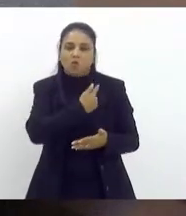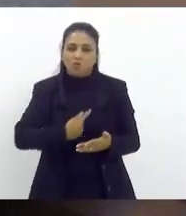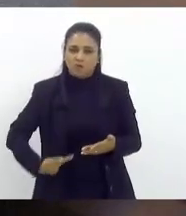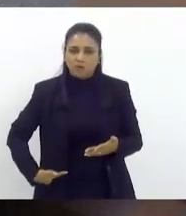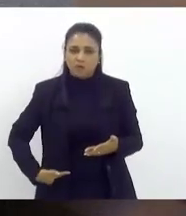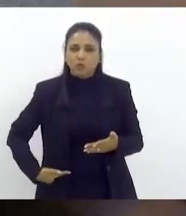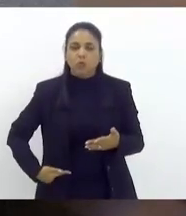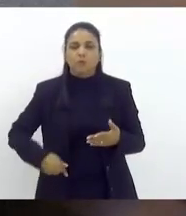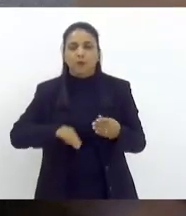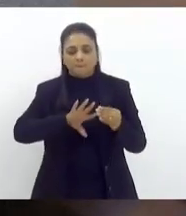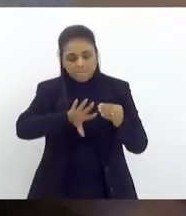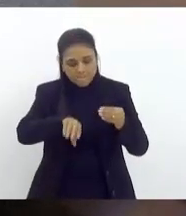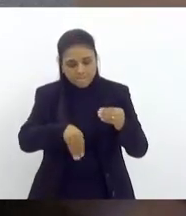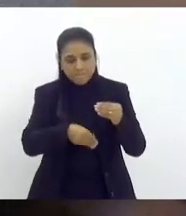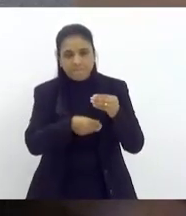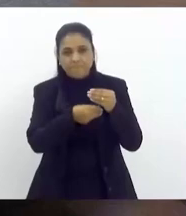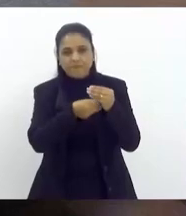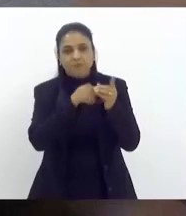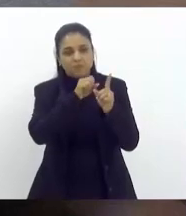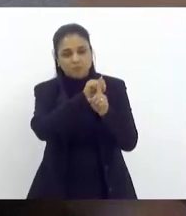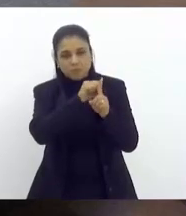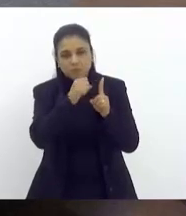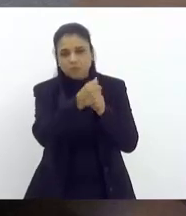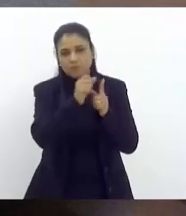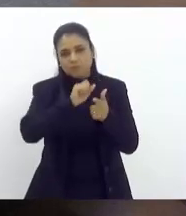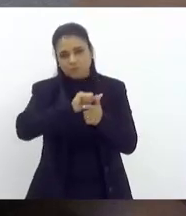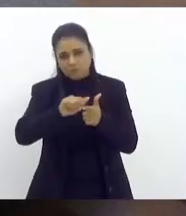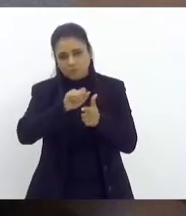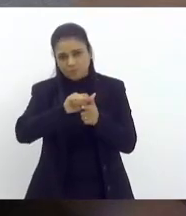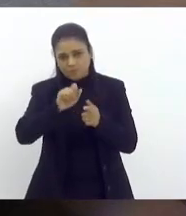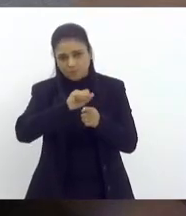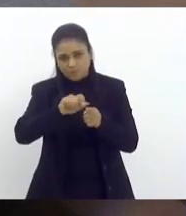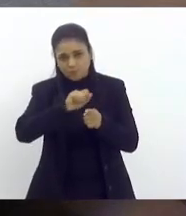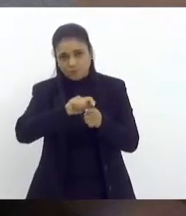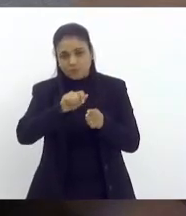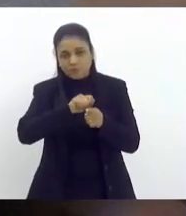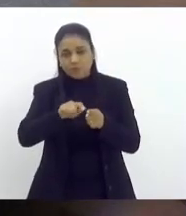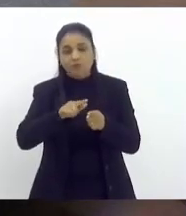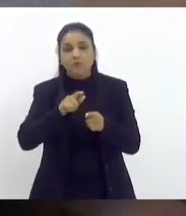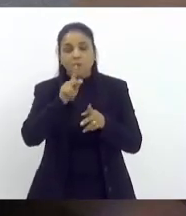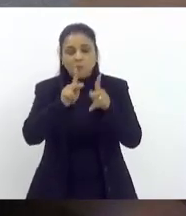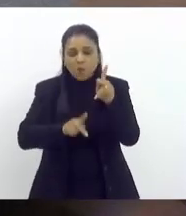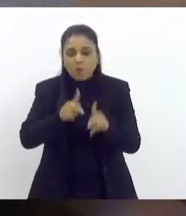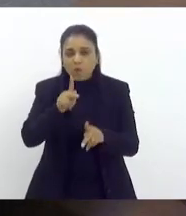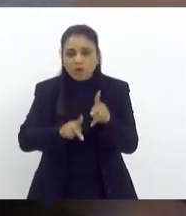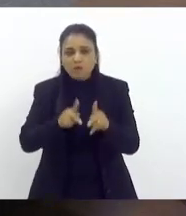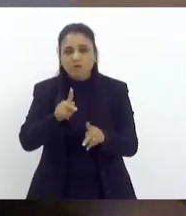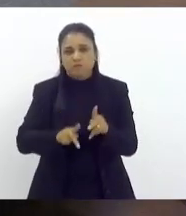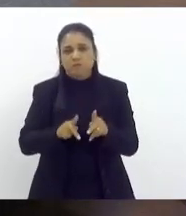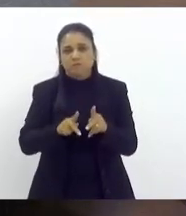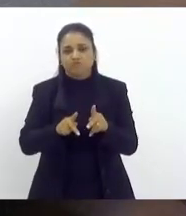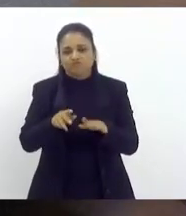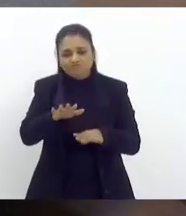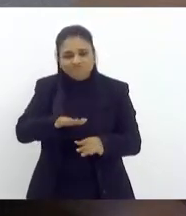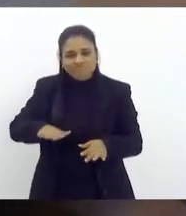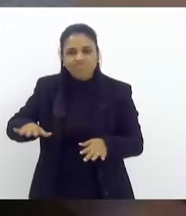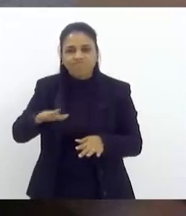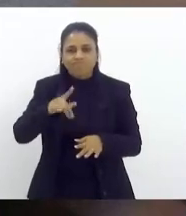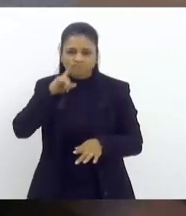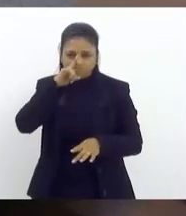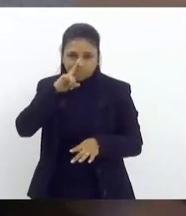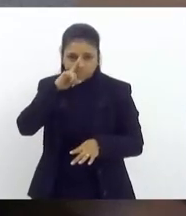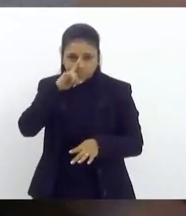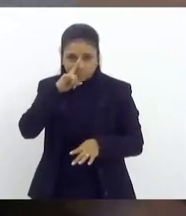reajustar o aluguel social em especial para o reassentamento da população que vive em áreas de riscos